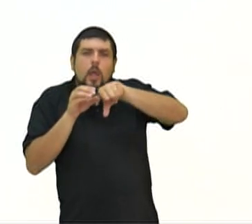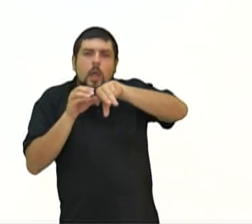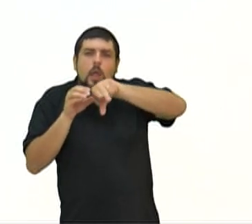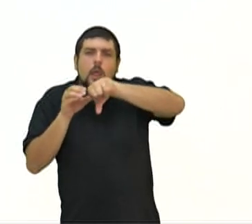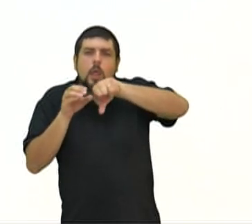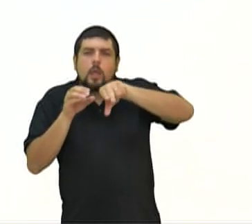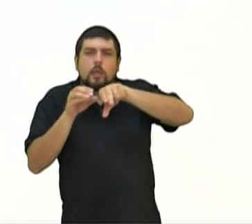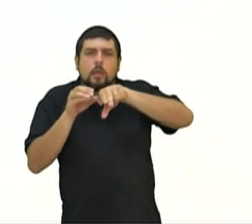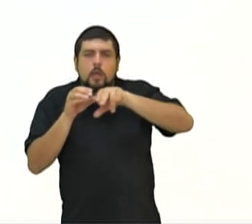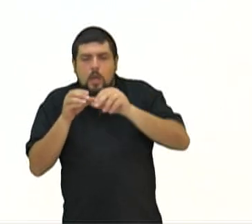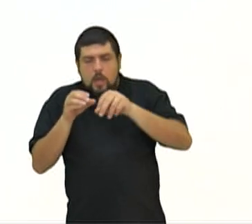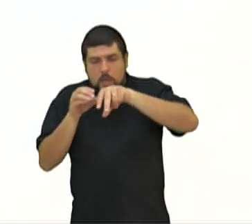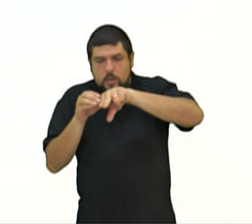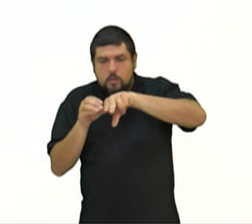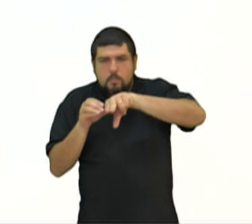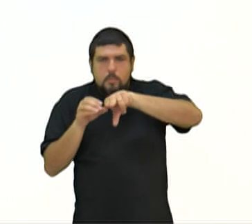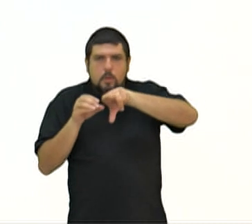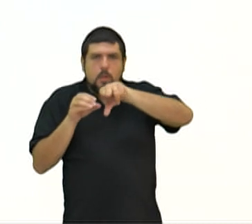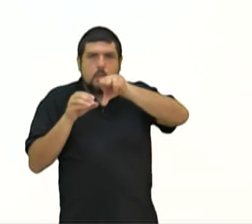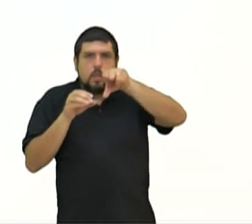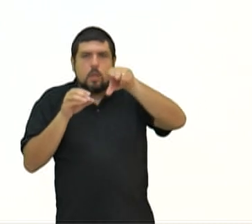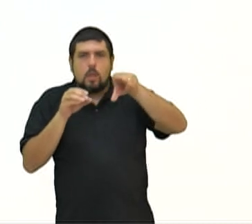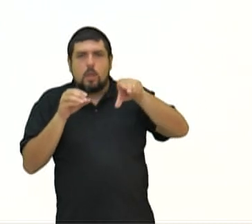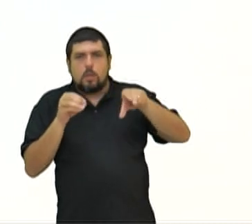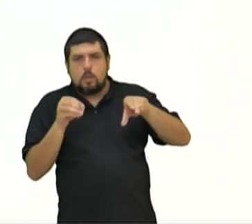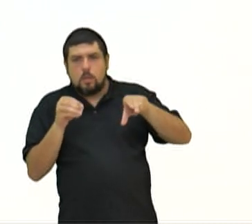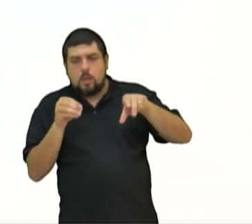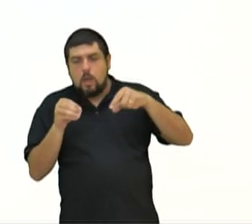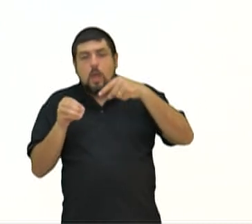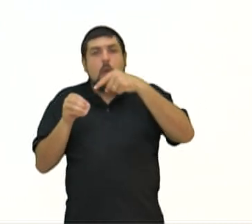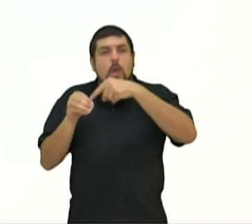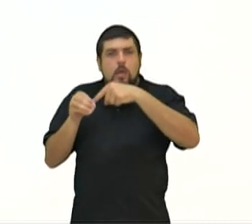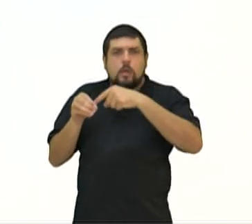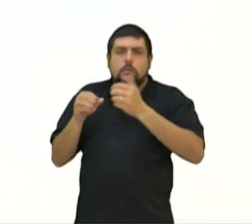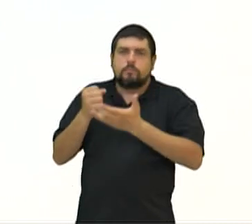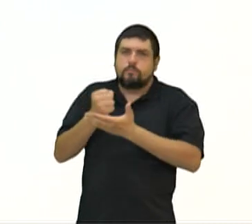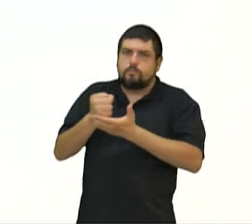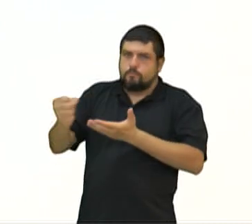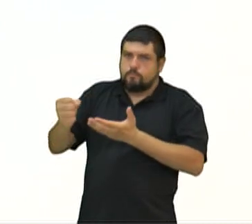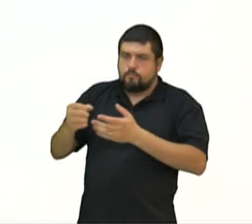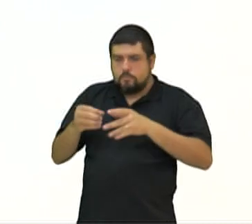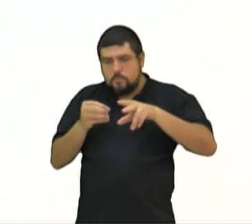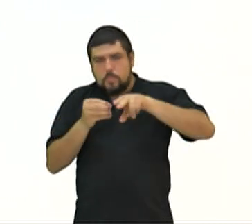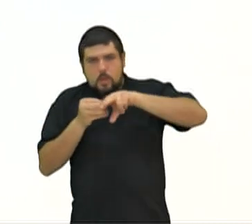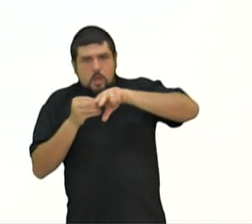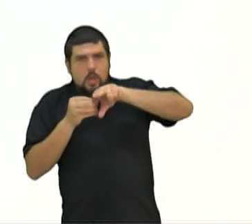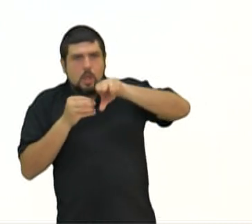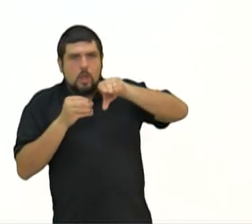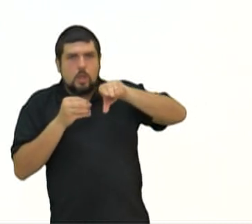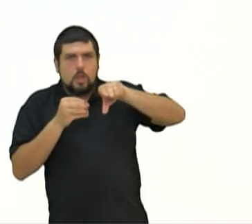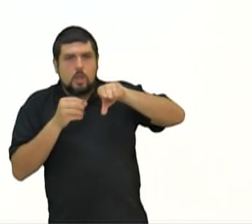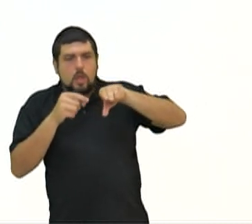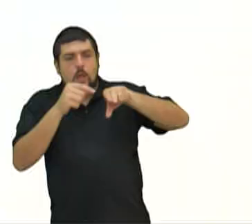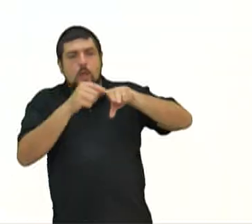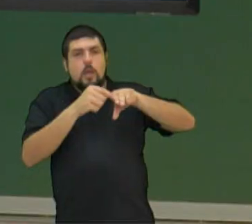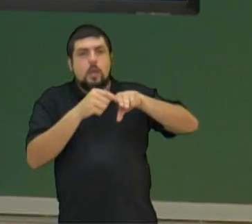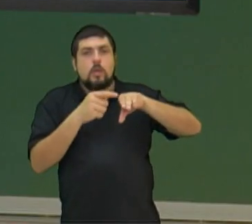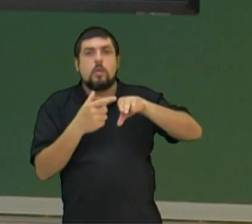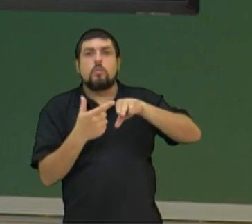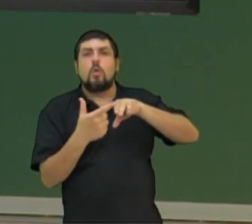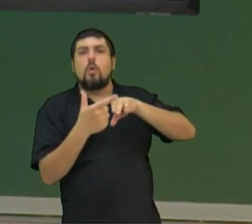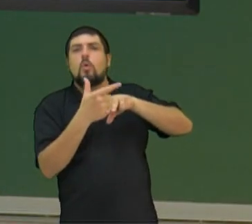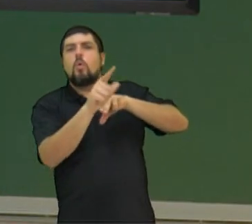vão sair daquela célula, aquela célula está condenada à morte, tá? E os vírus novos formados